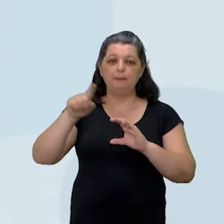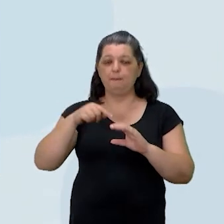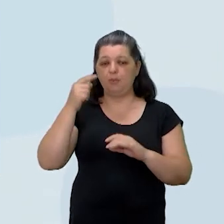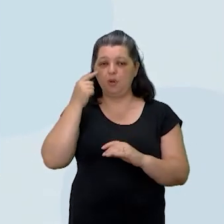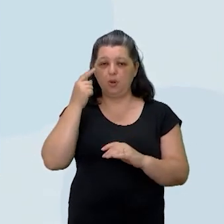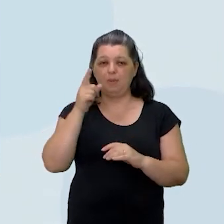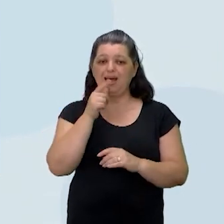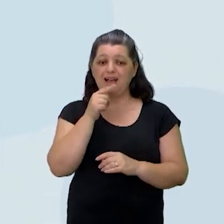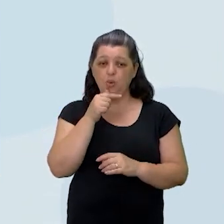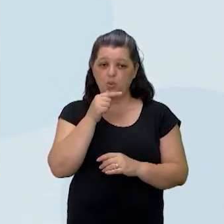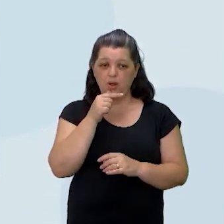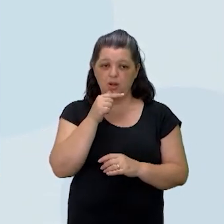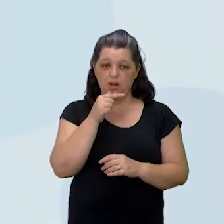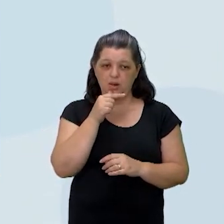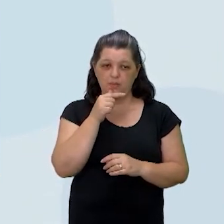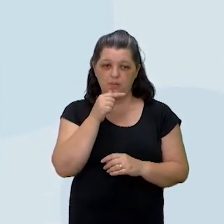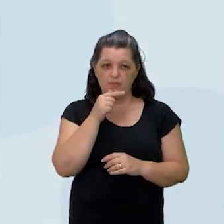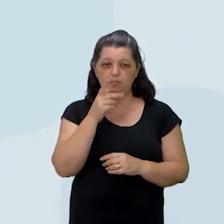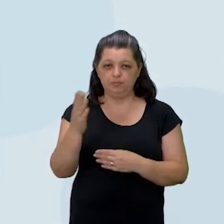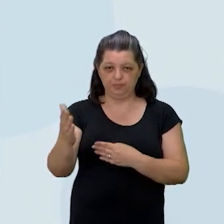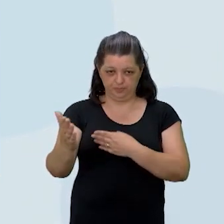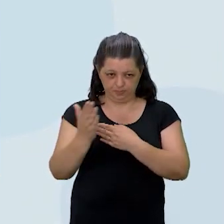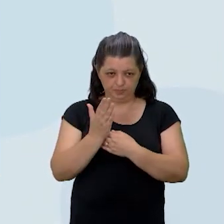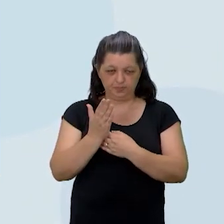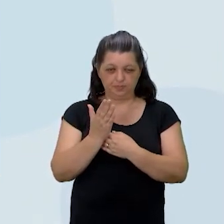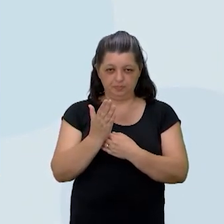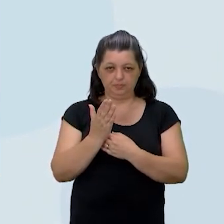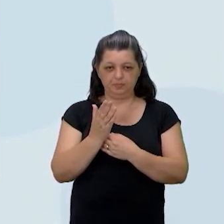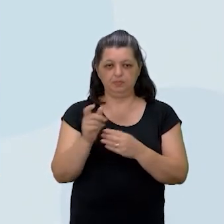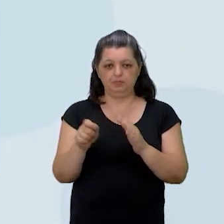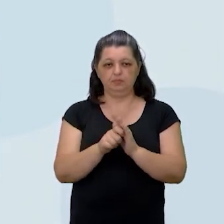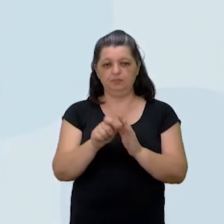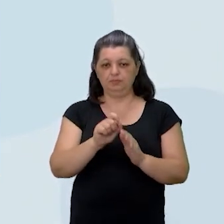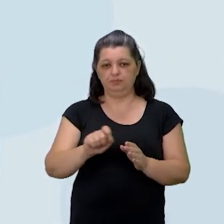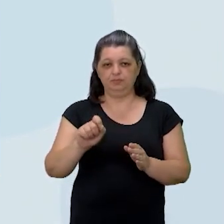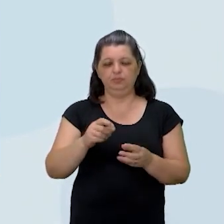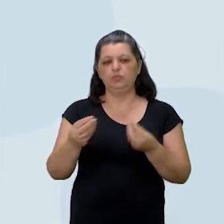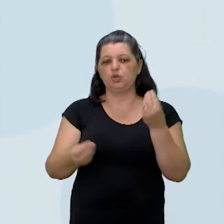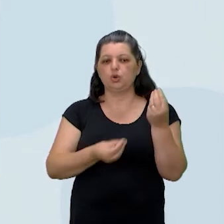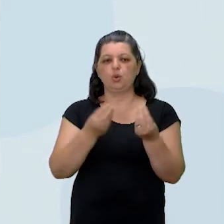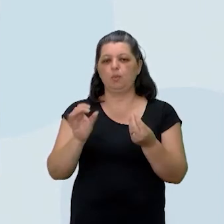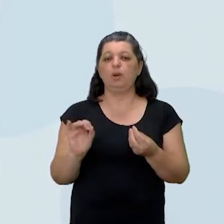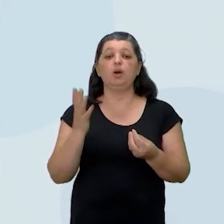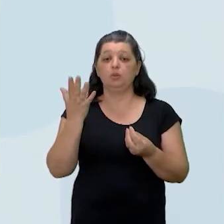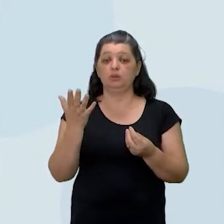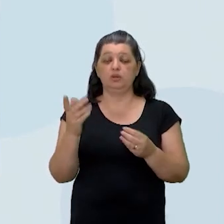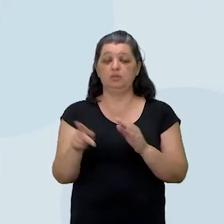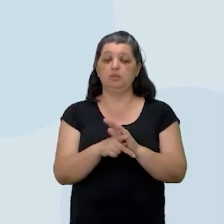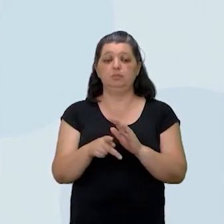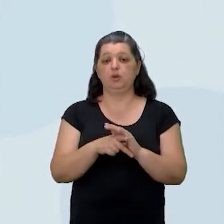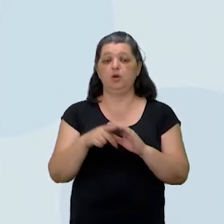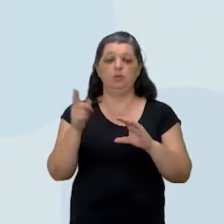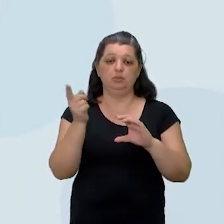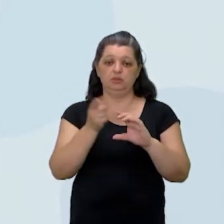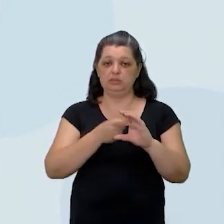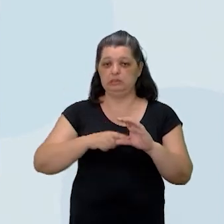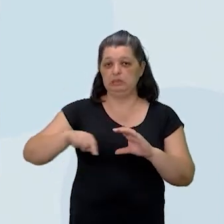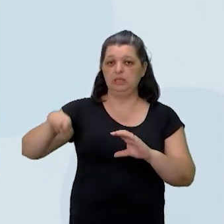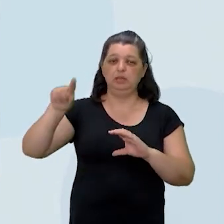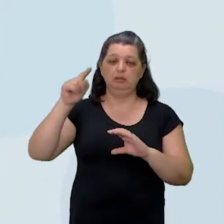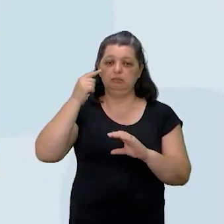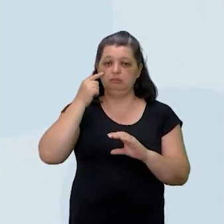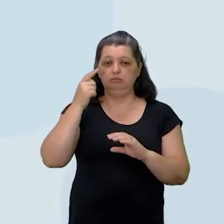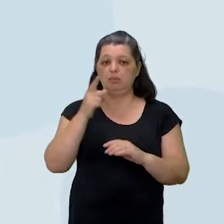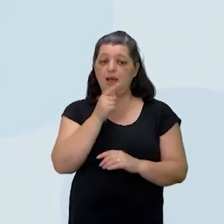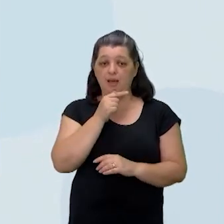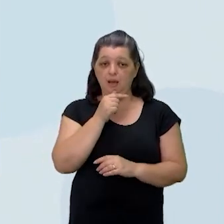até pedir o auxílio aqui da minha lousa. Então, vamos ver aí como que acontece o ciclo da água. O que é importante,